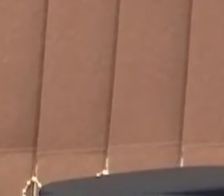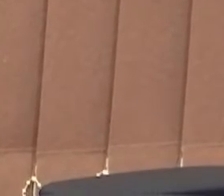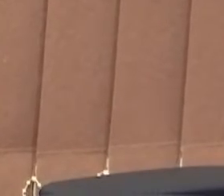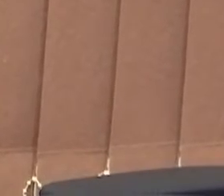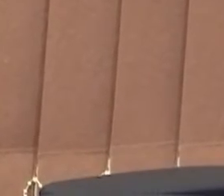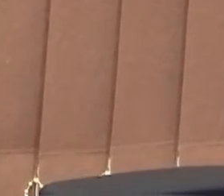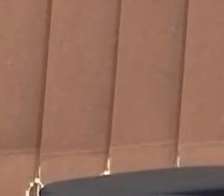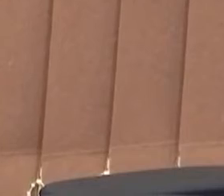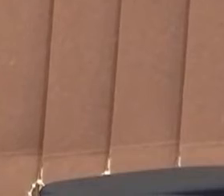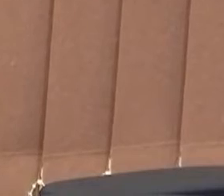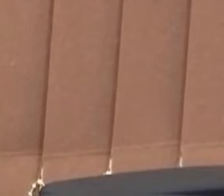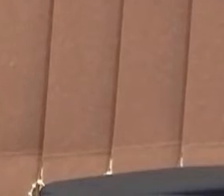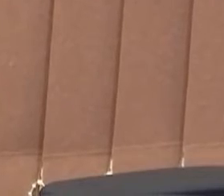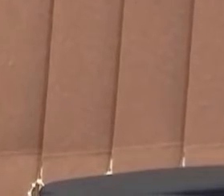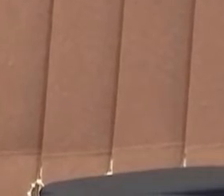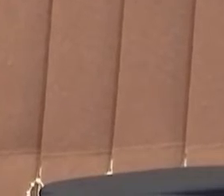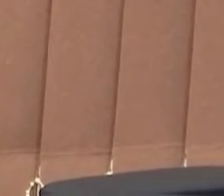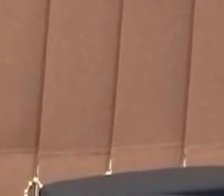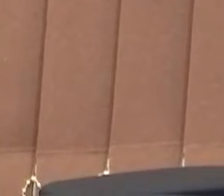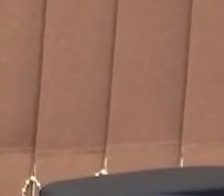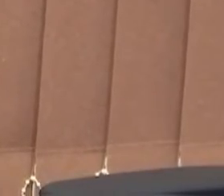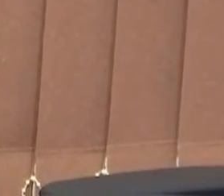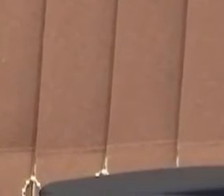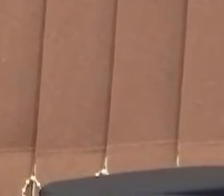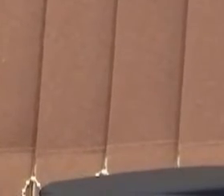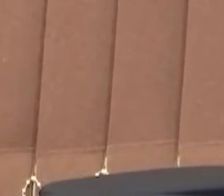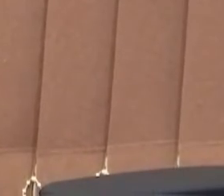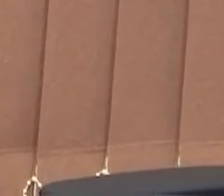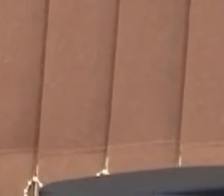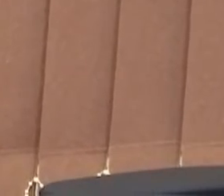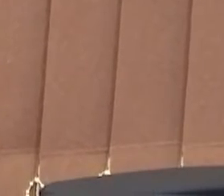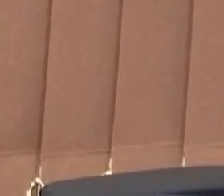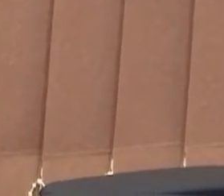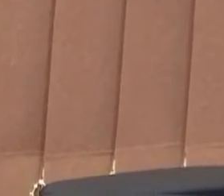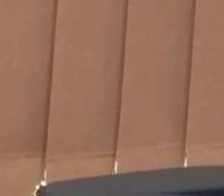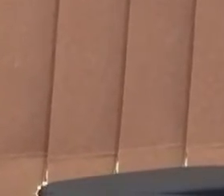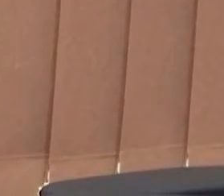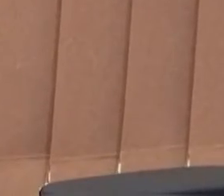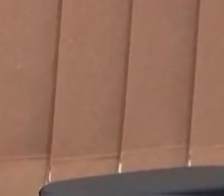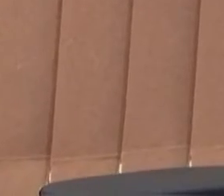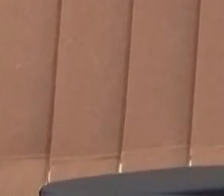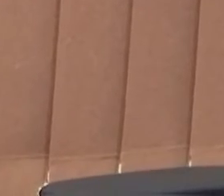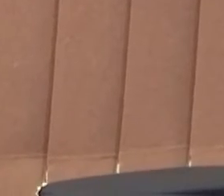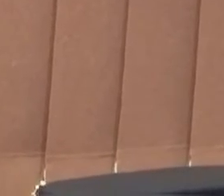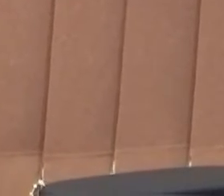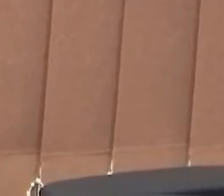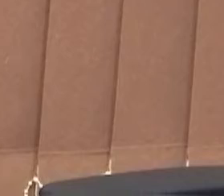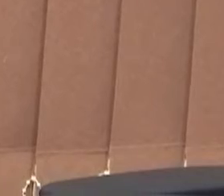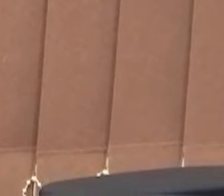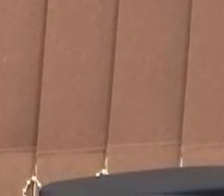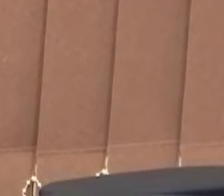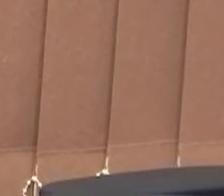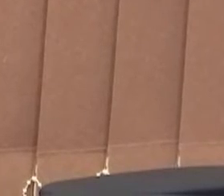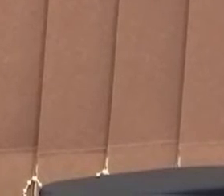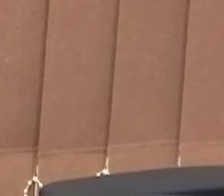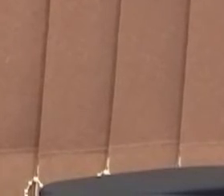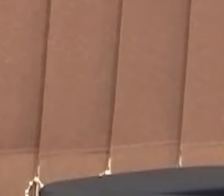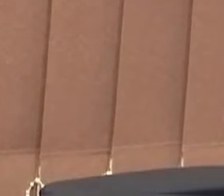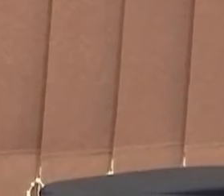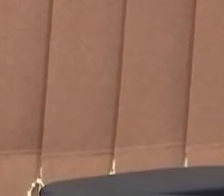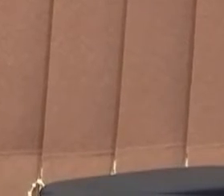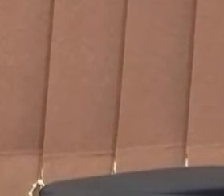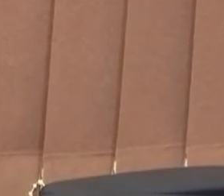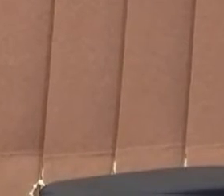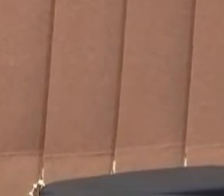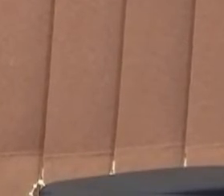Perfeito? Podemos seguir assim? Ok, da minha parte, encaminho para o professor Tadeu, conforme